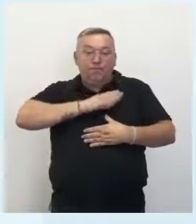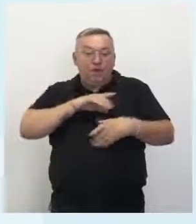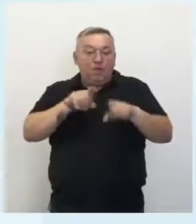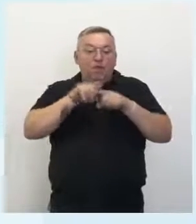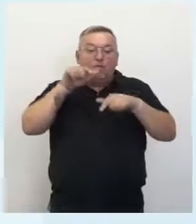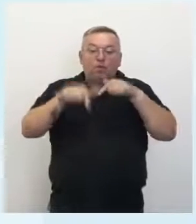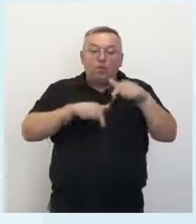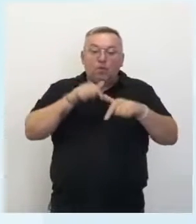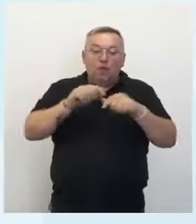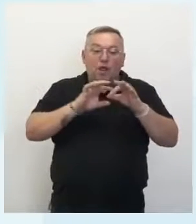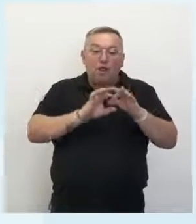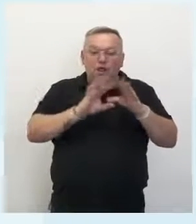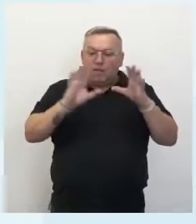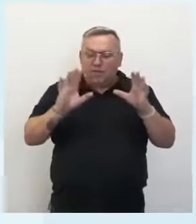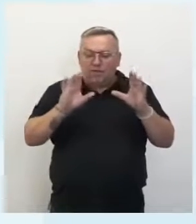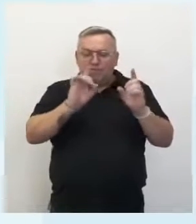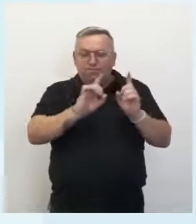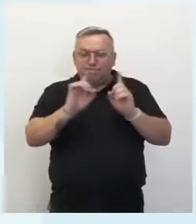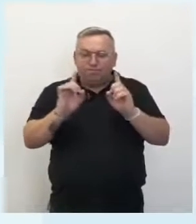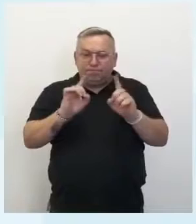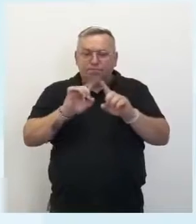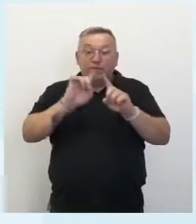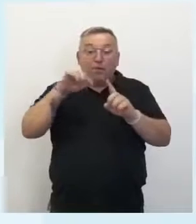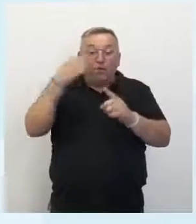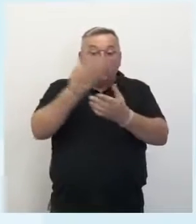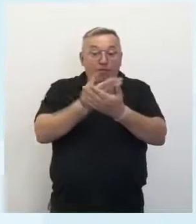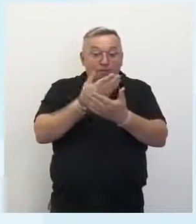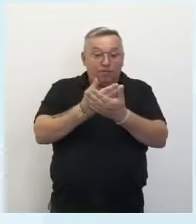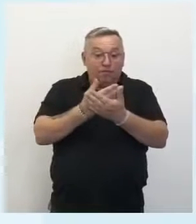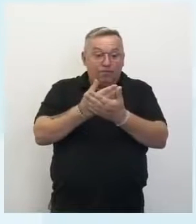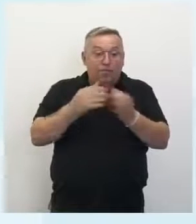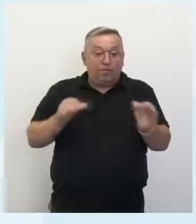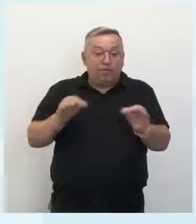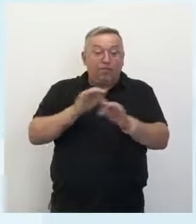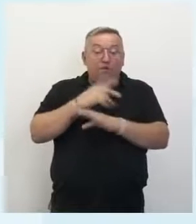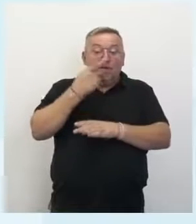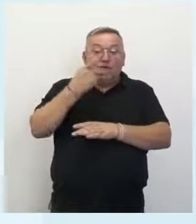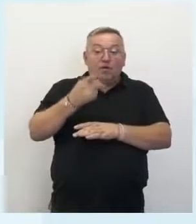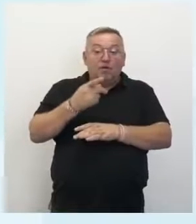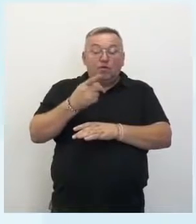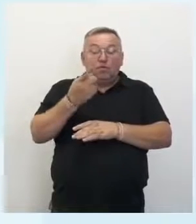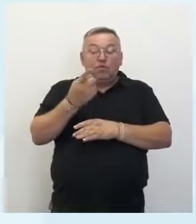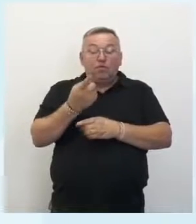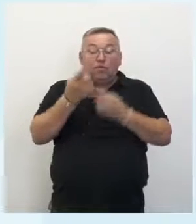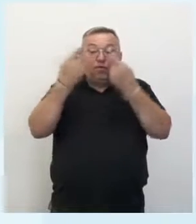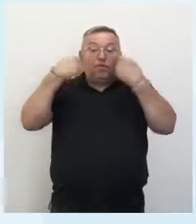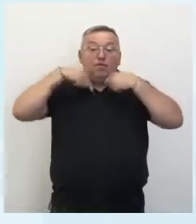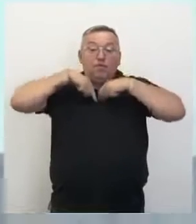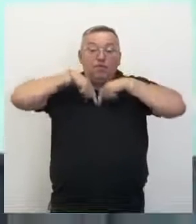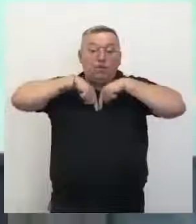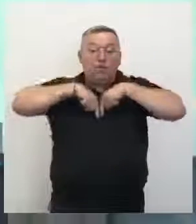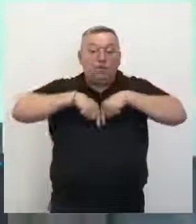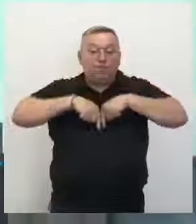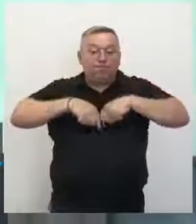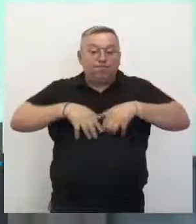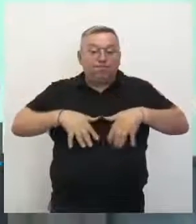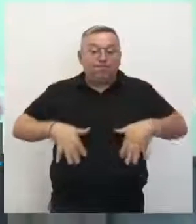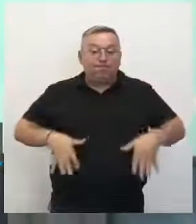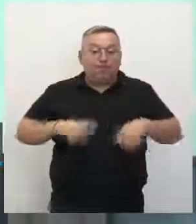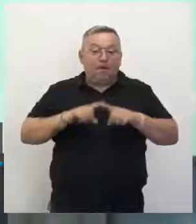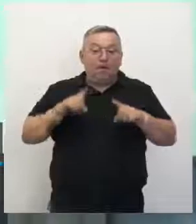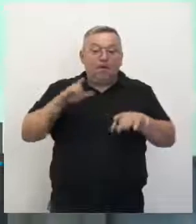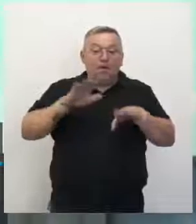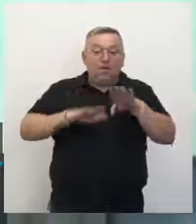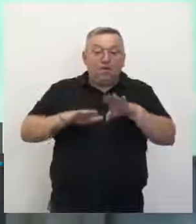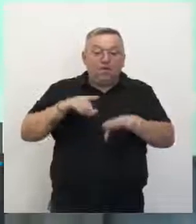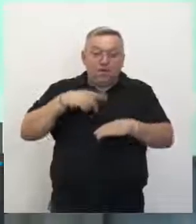de forma interdependente. Na próxima aula nós vamos fechar essa série falando do sistema nervoso. Talvez antes eu fale um